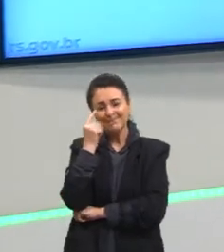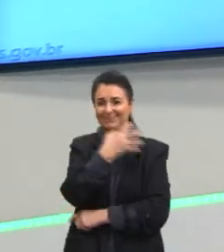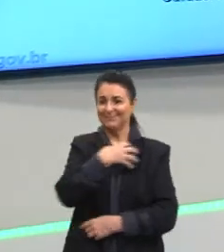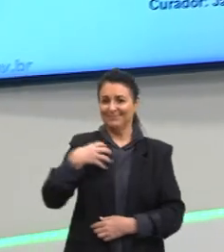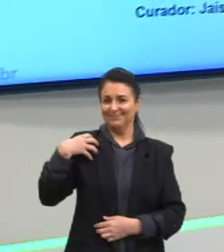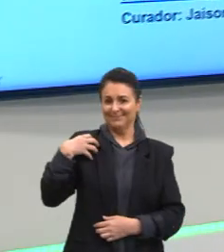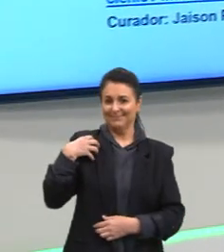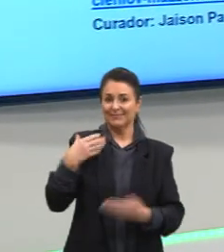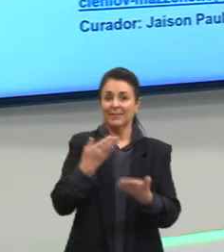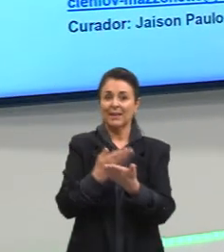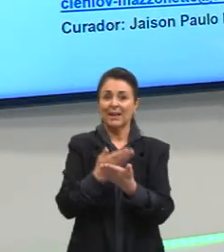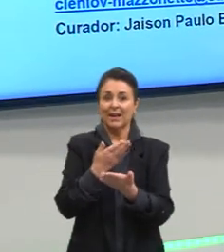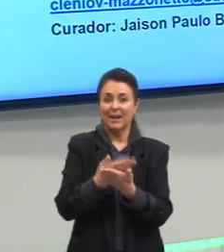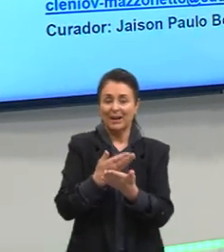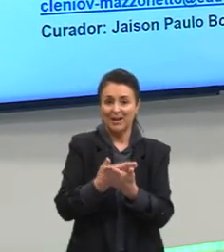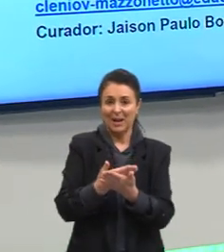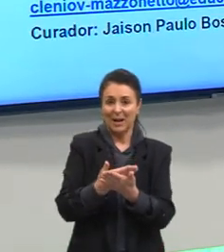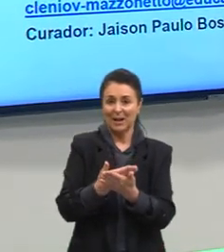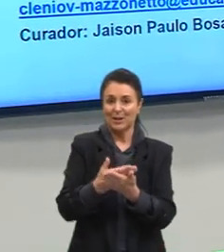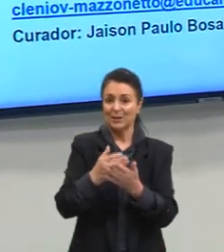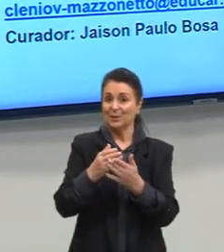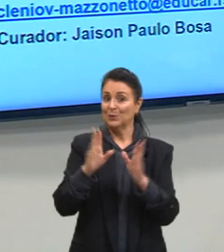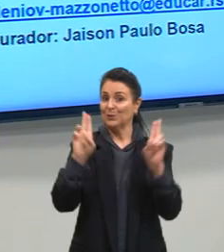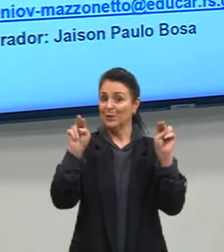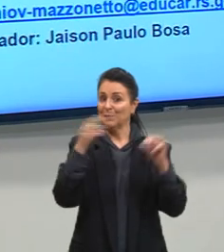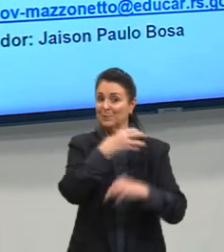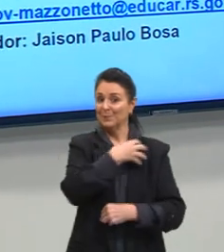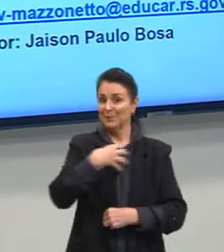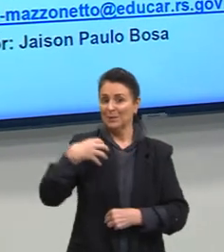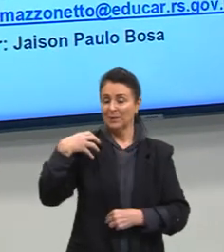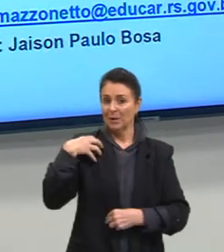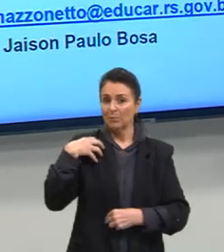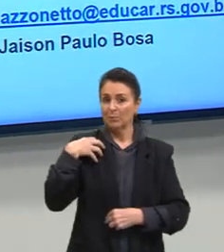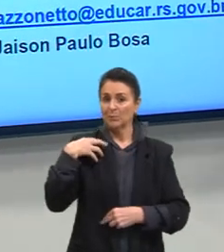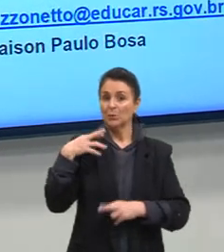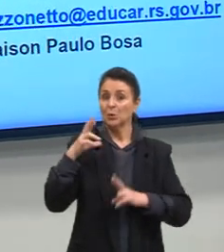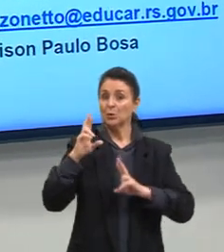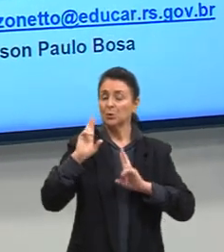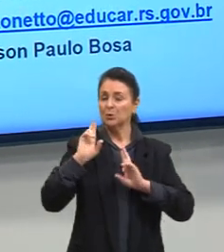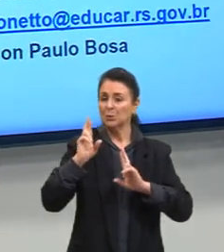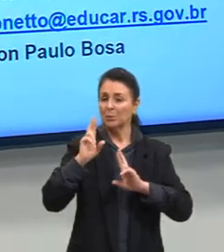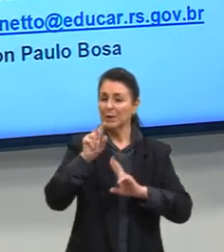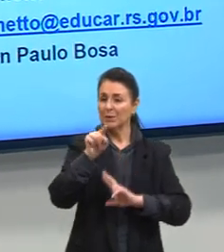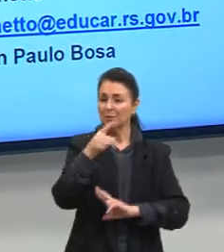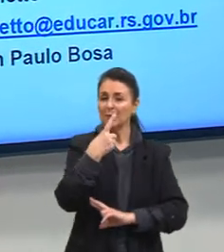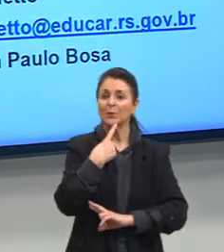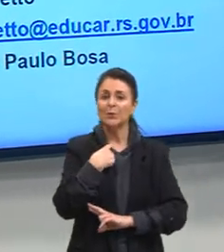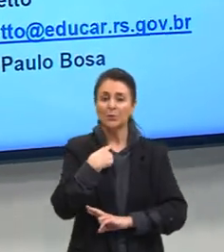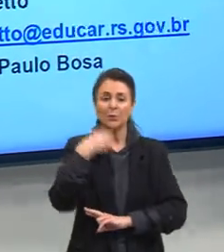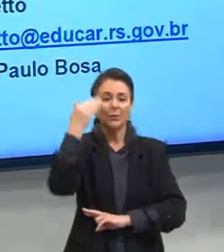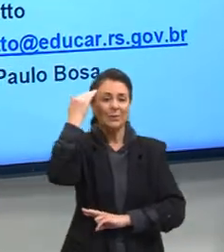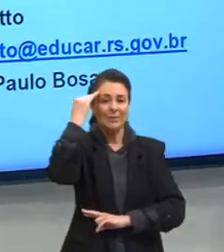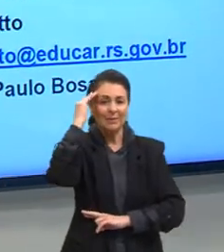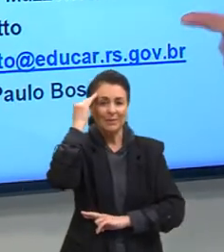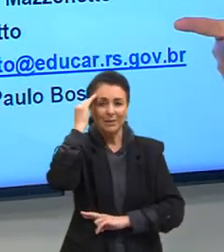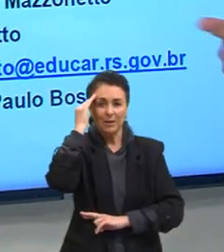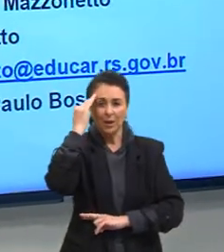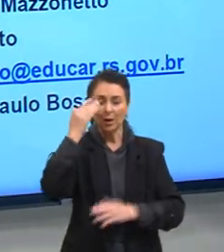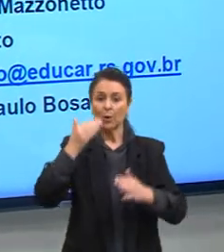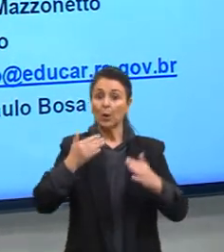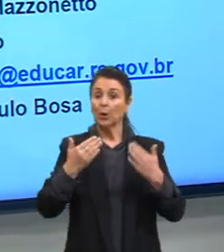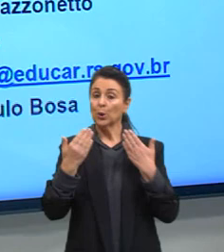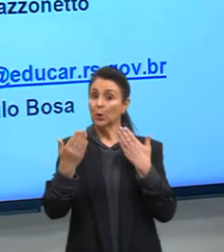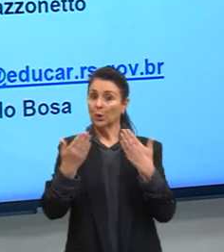encerrando nossa aula aristotélica de hoje Espero que você tenha gostado Espero que você tenha entendido qualquer